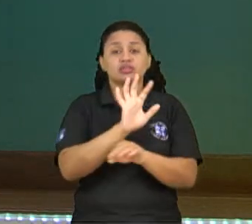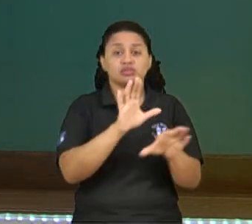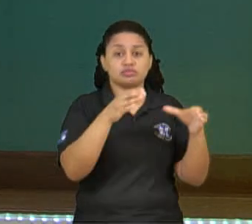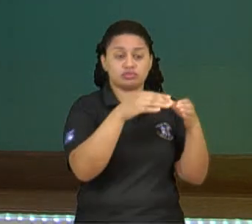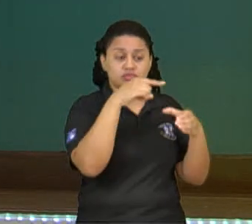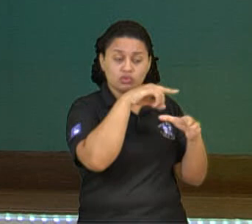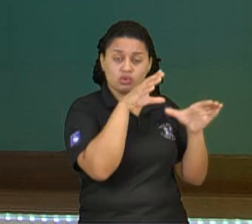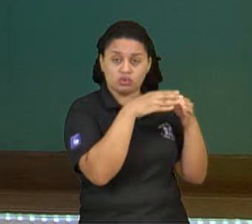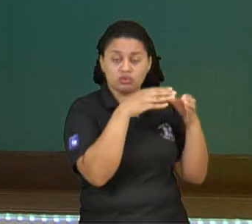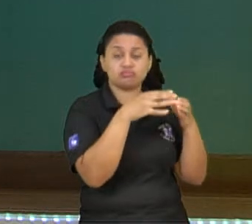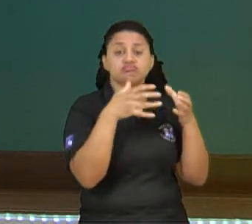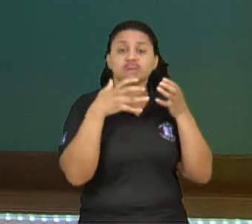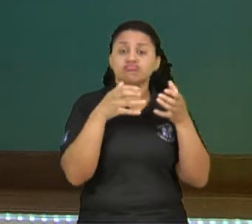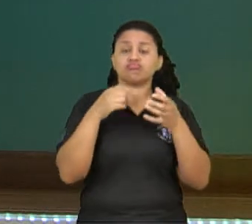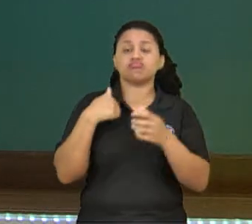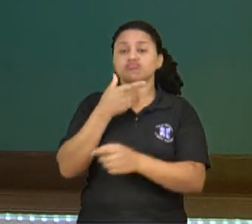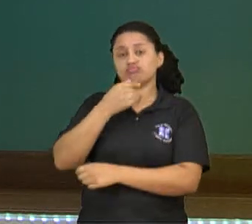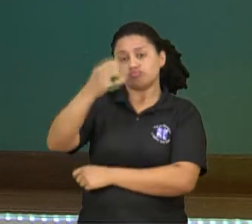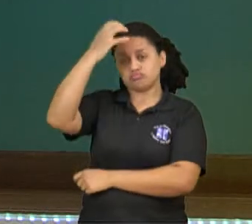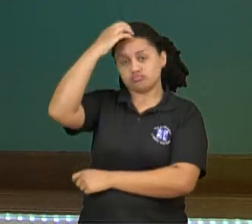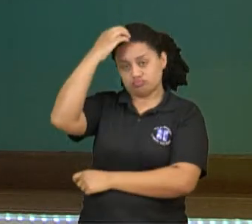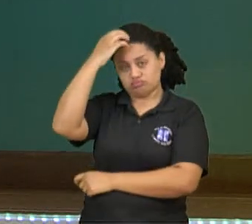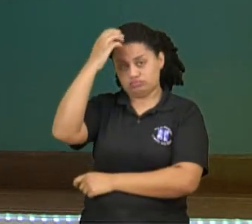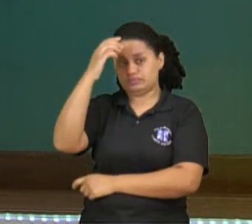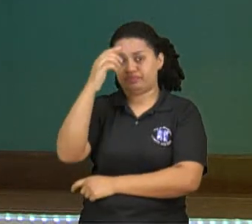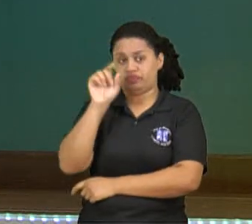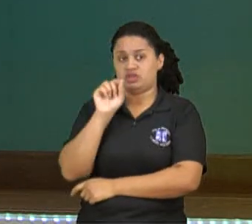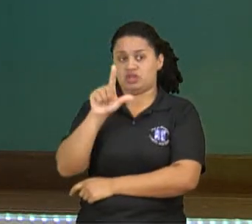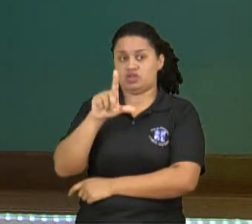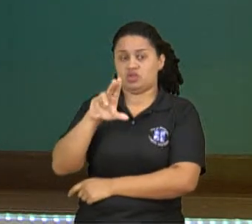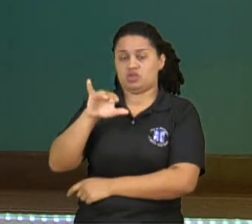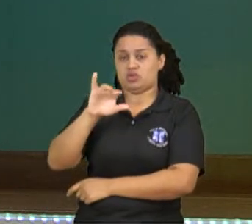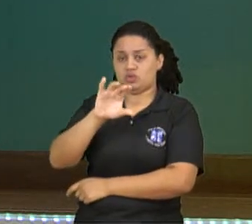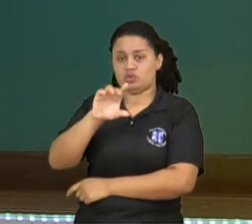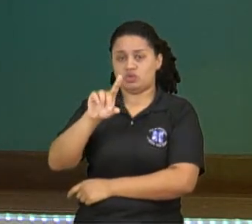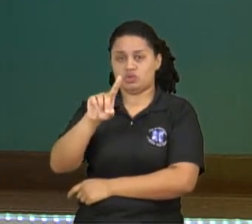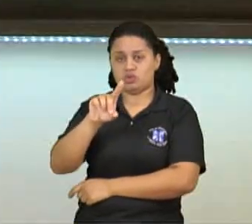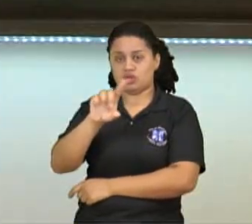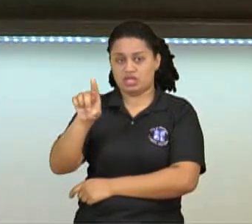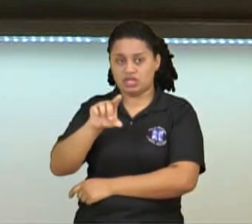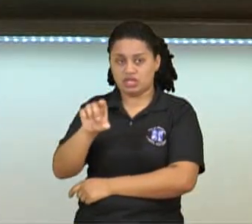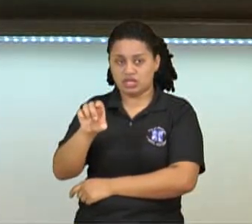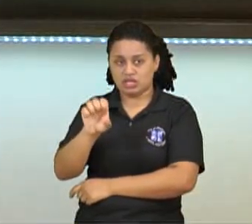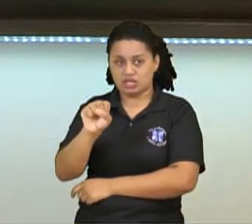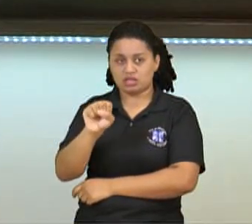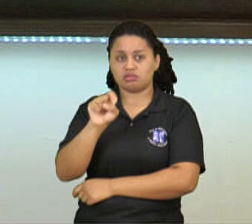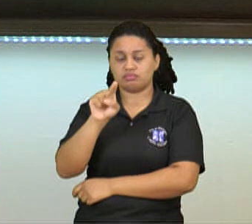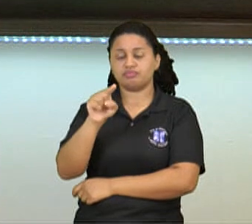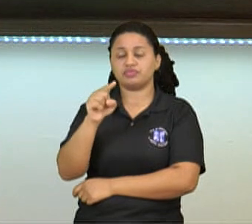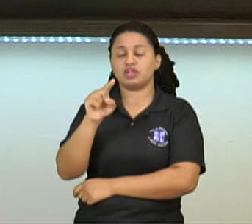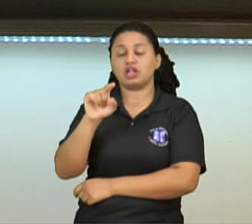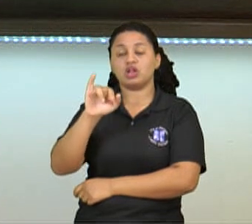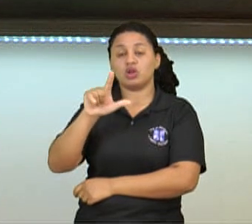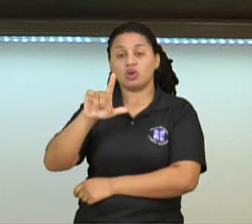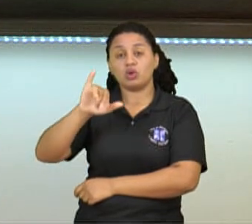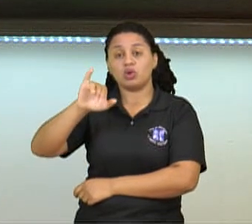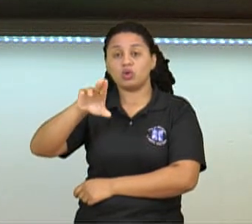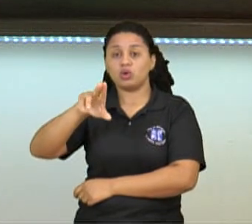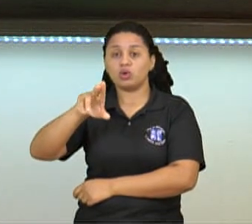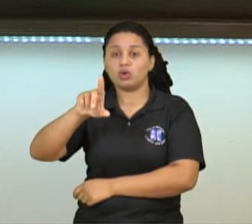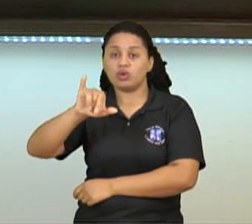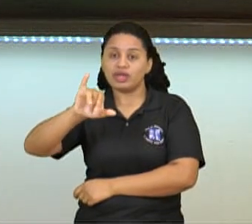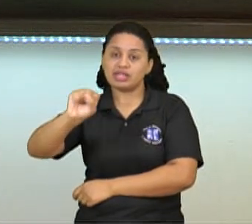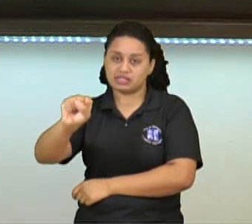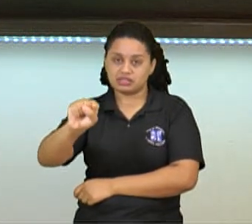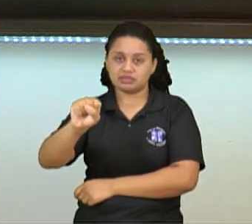Luís XVI, mas os girondinos vão apoiar, na verdade, isso. Nós vamos ver o julgamento, né,